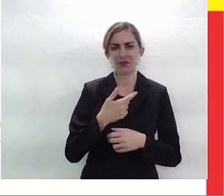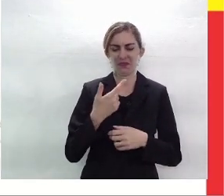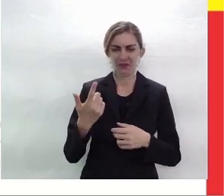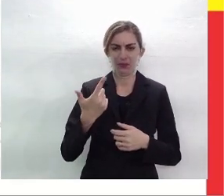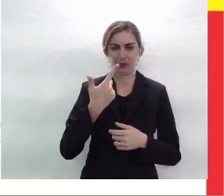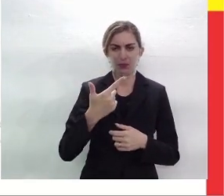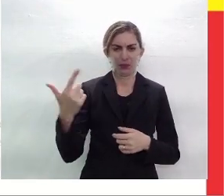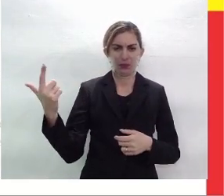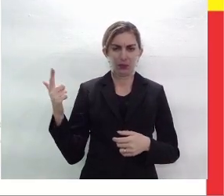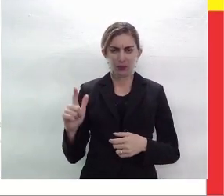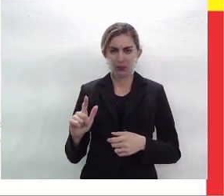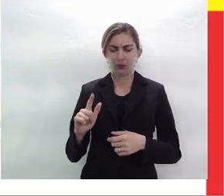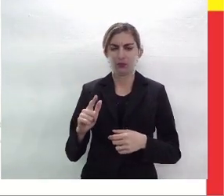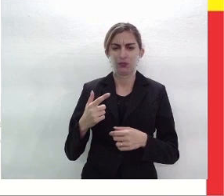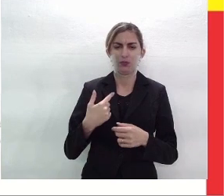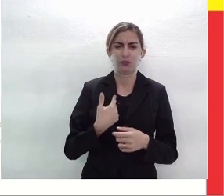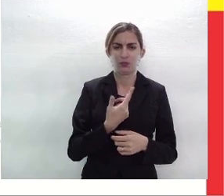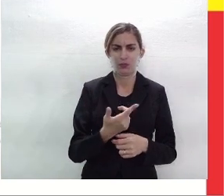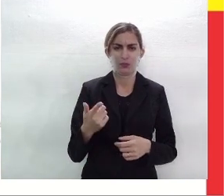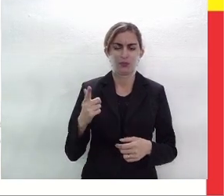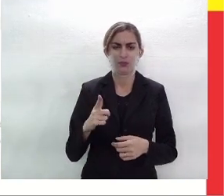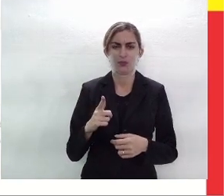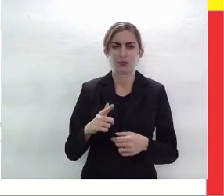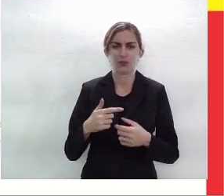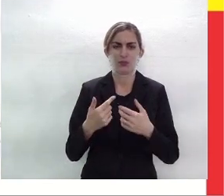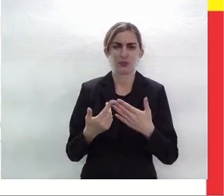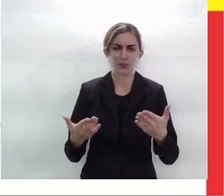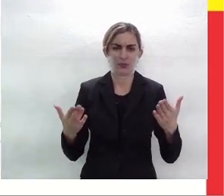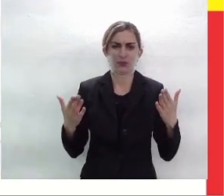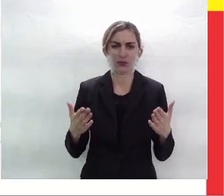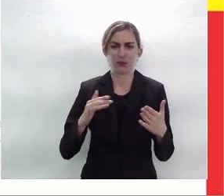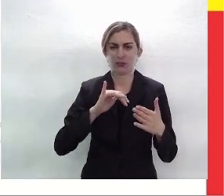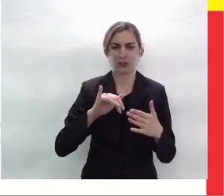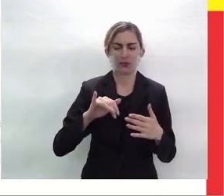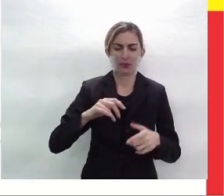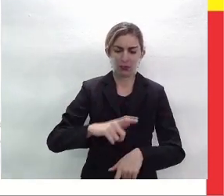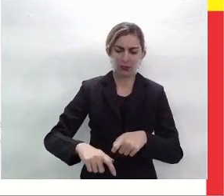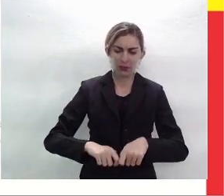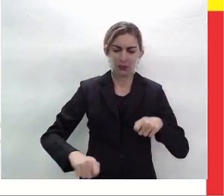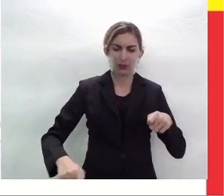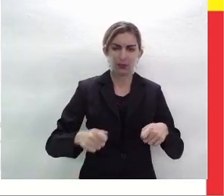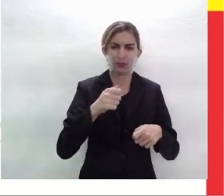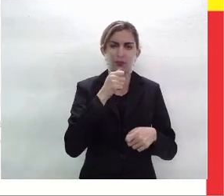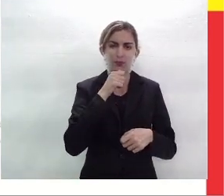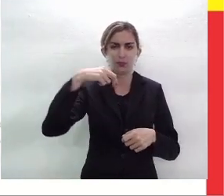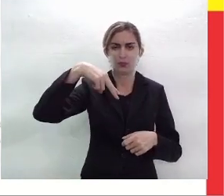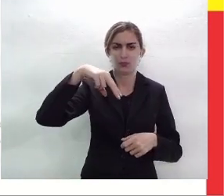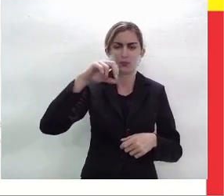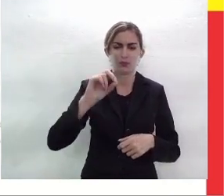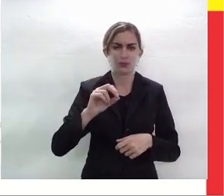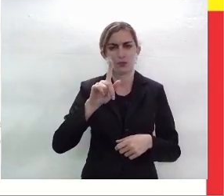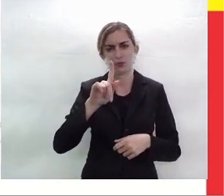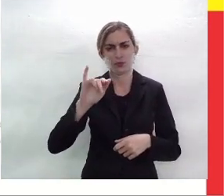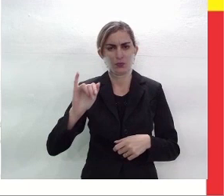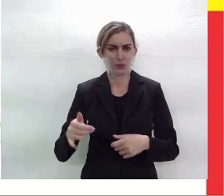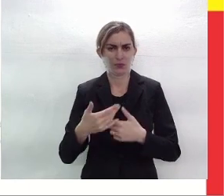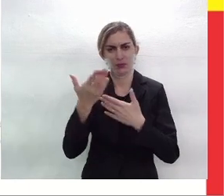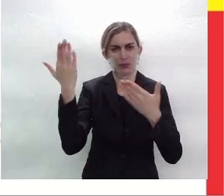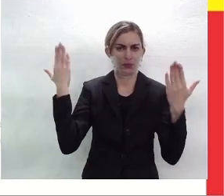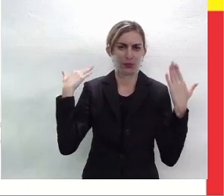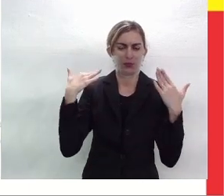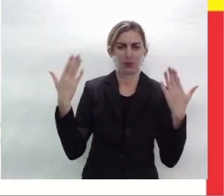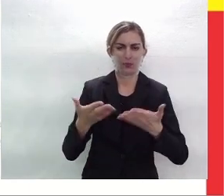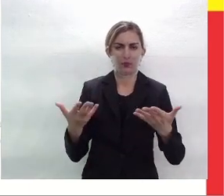Uma outra indumentária do jiu-jitsu, que é um outro estilo também que é praticado, é o jiu-jitsu sem kimono, ou também conhecido como